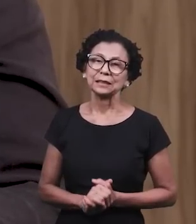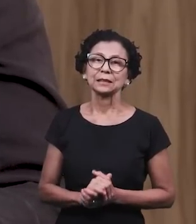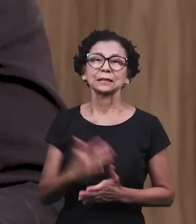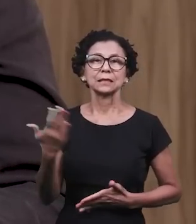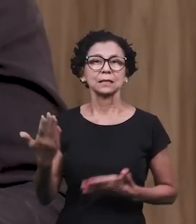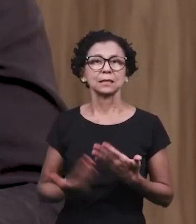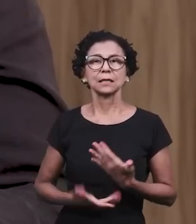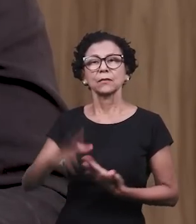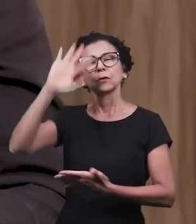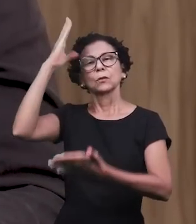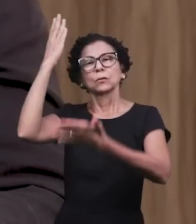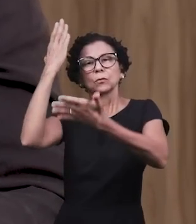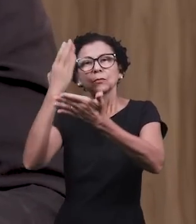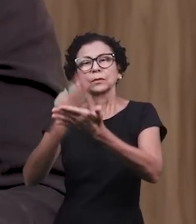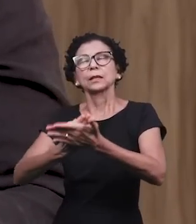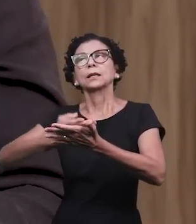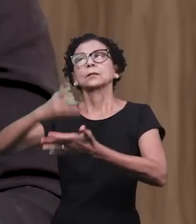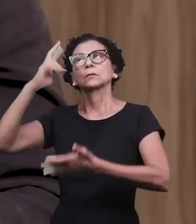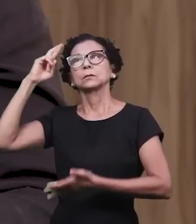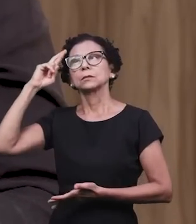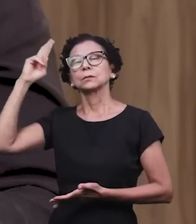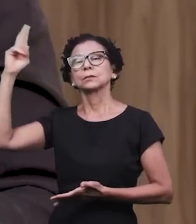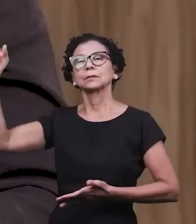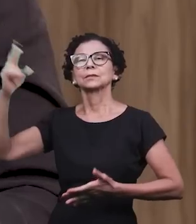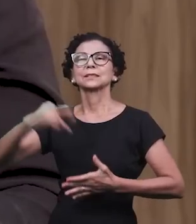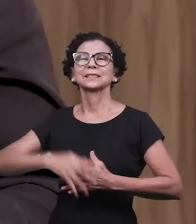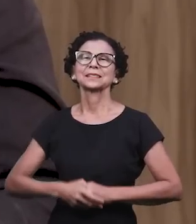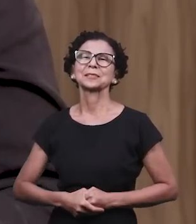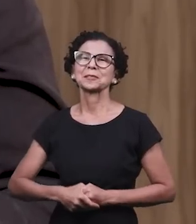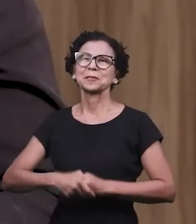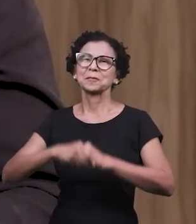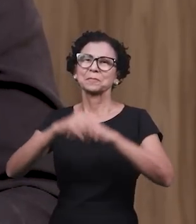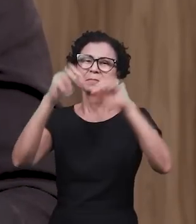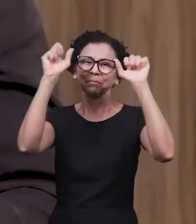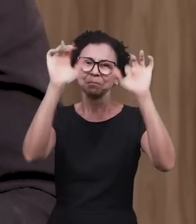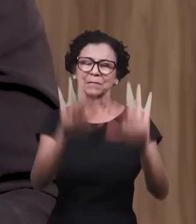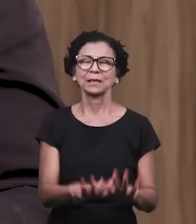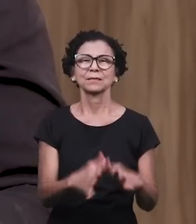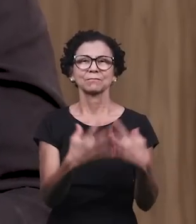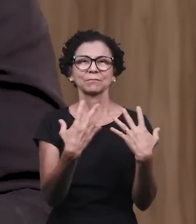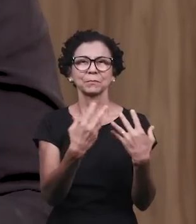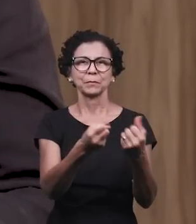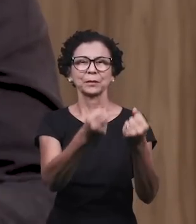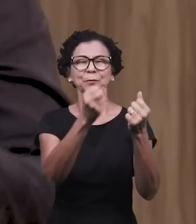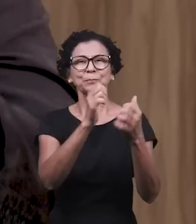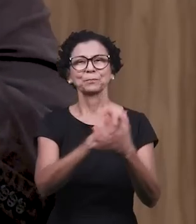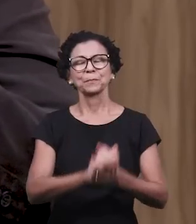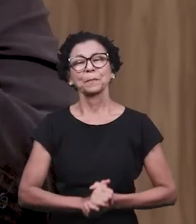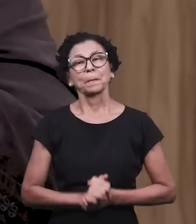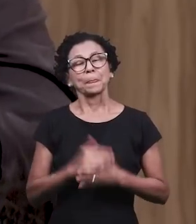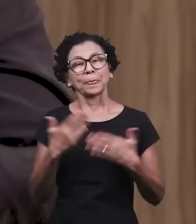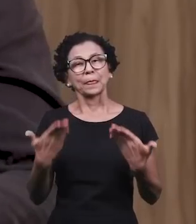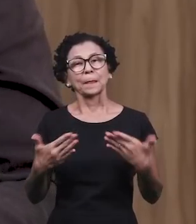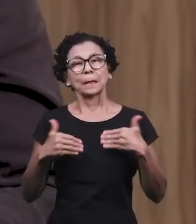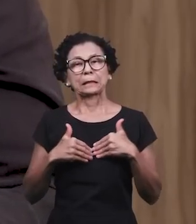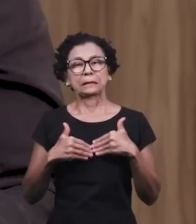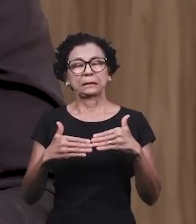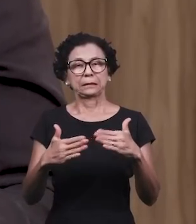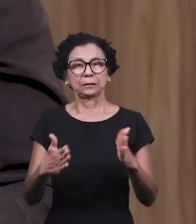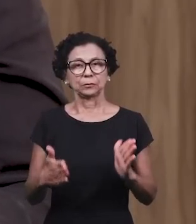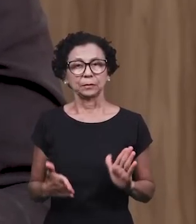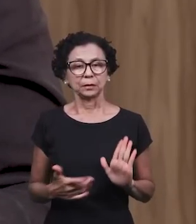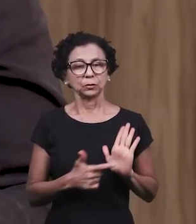professor Vinícius, para que ele faça agora o comentário das descendências, alguns detalhes das localidades. É importante